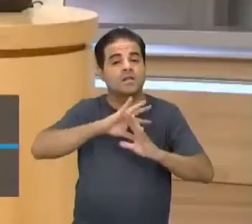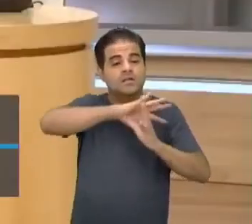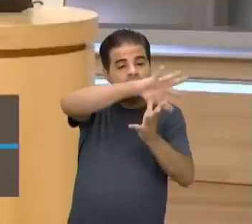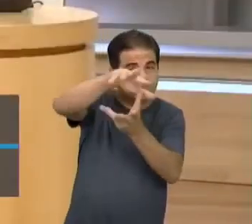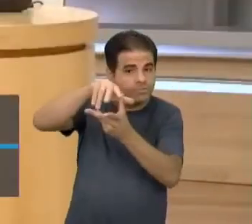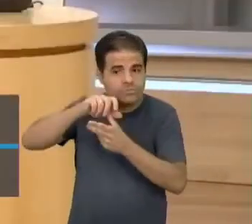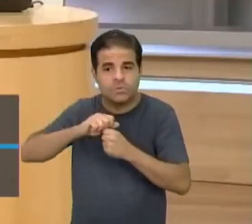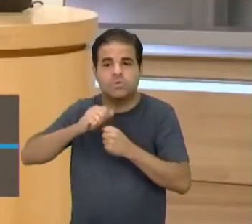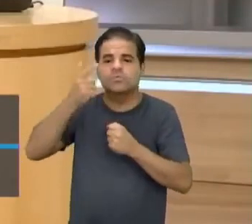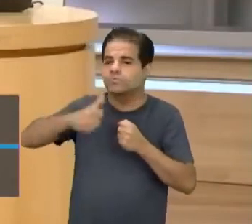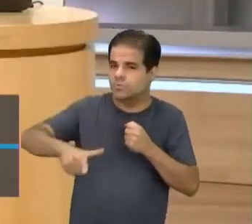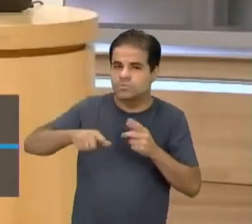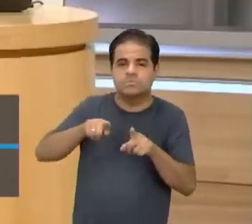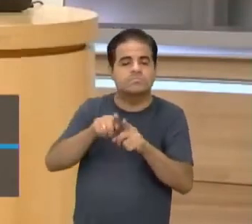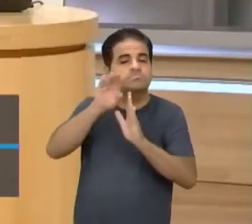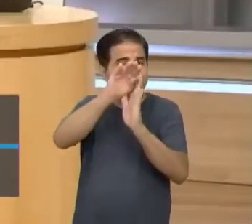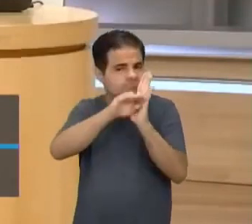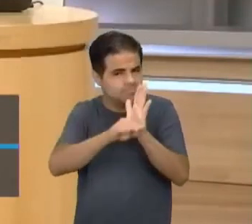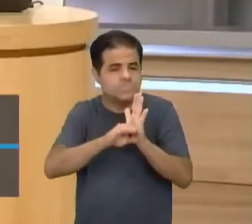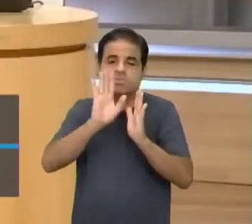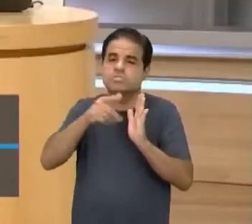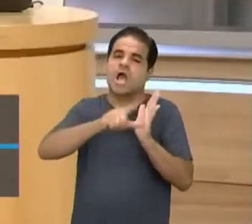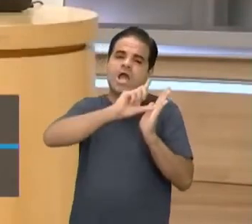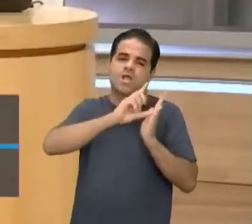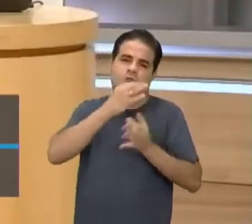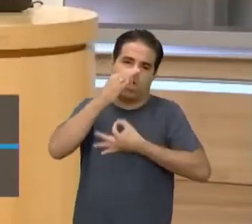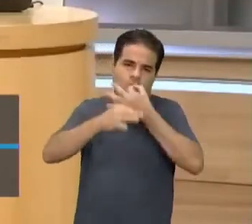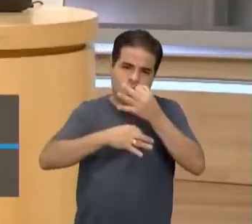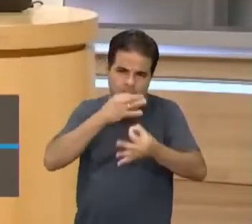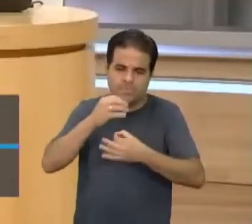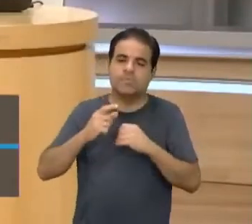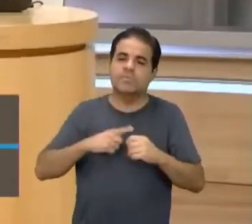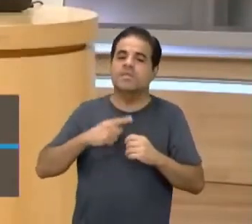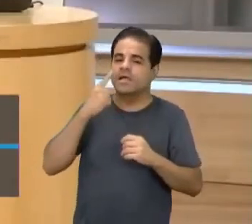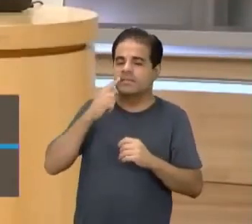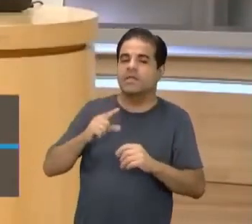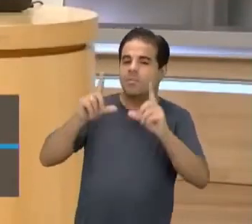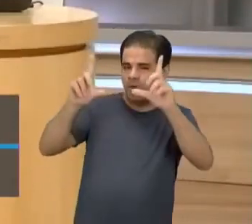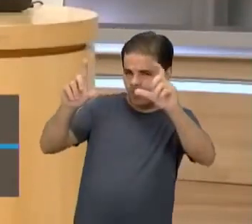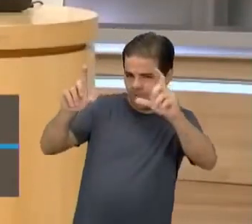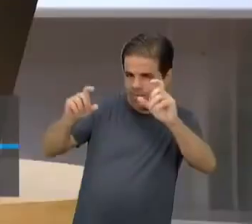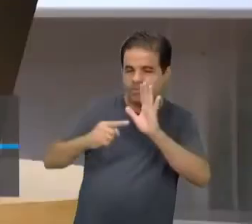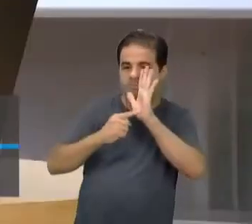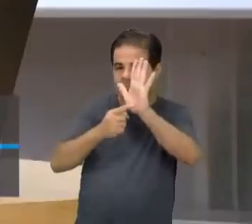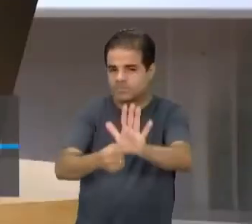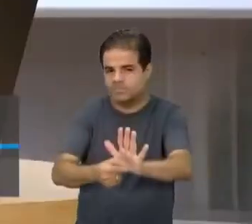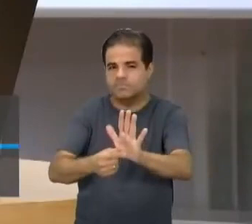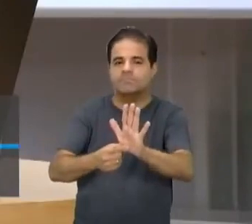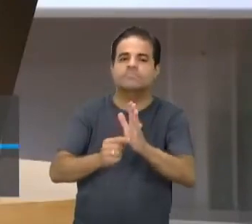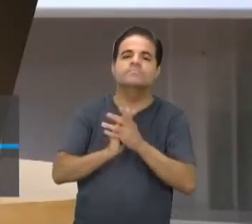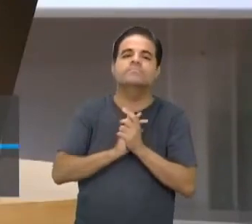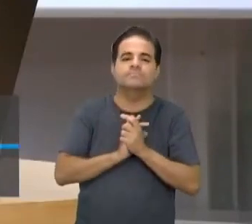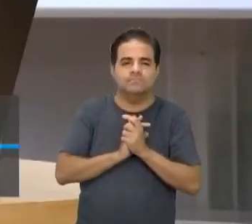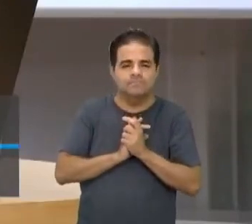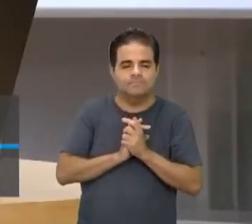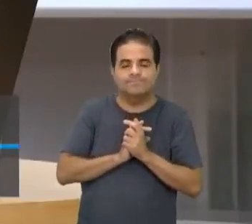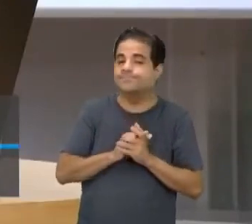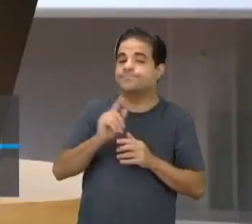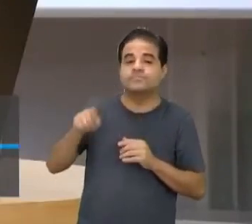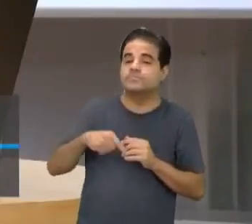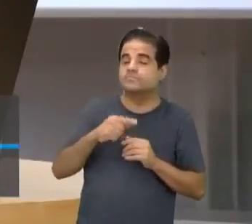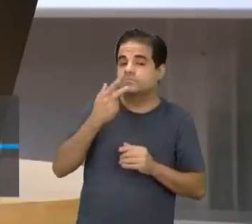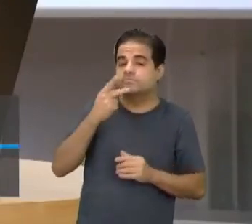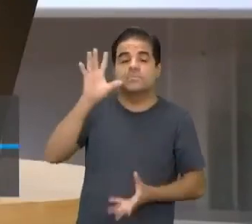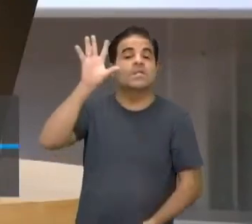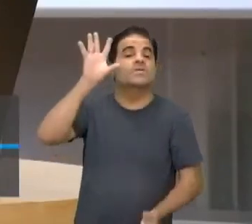englobando todos os outros, né, princípios que a gente comentou aqui. A gente tem até uma figurinha na tela, por favor, produção, que ela meio